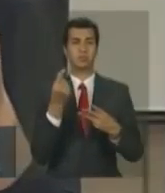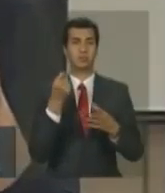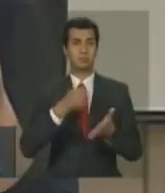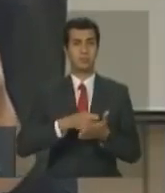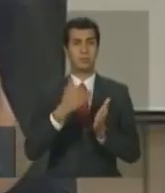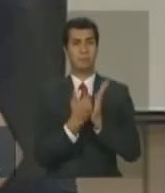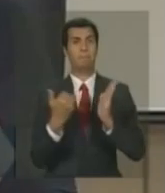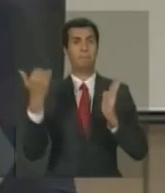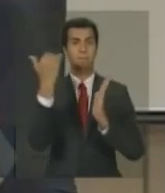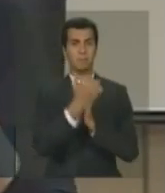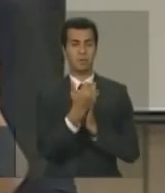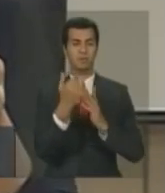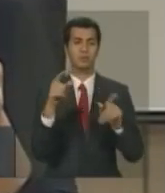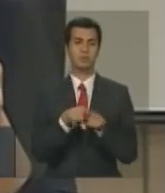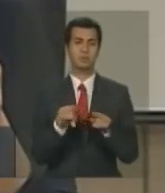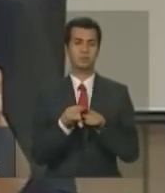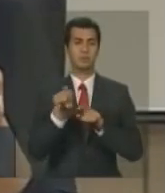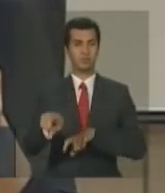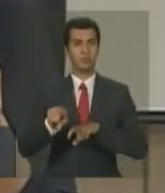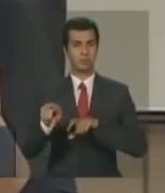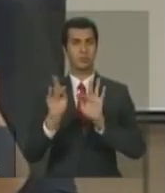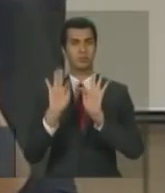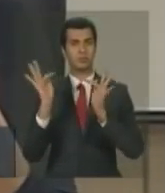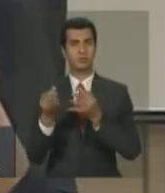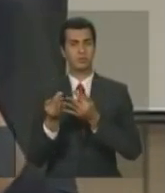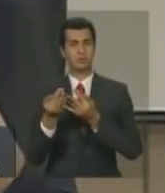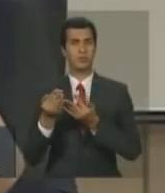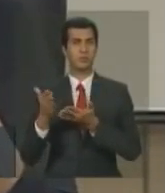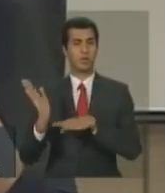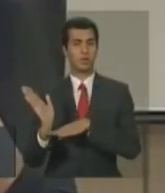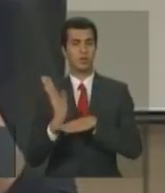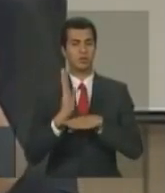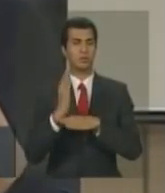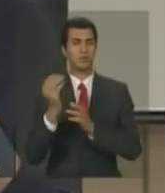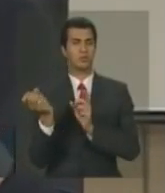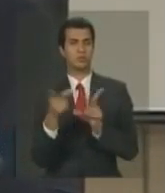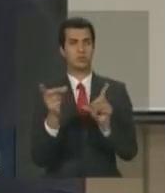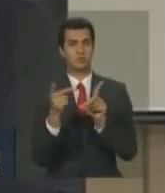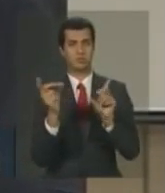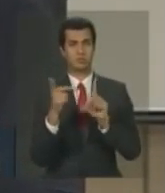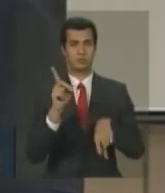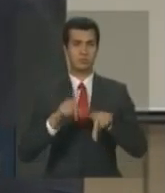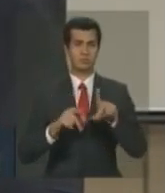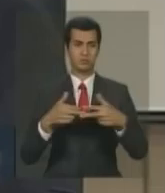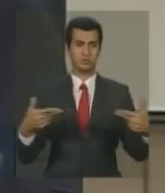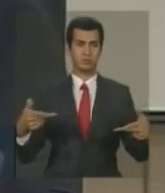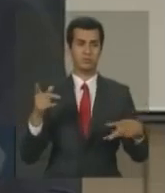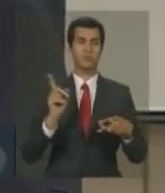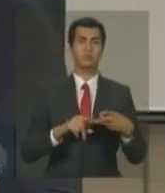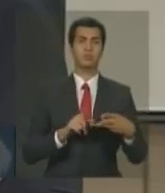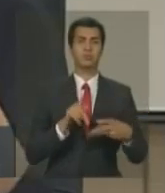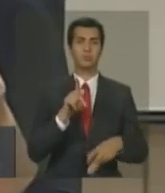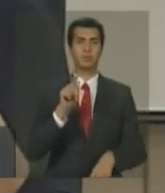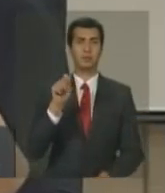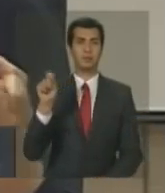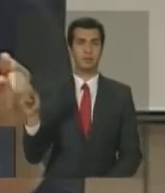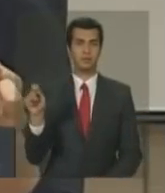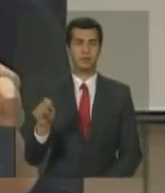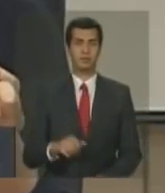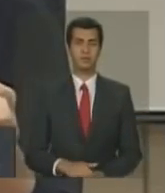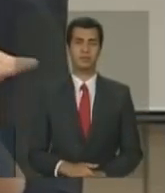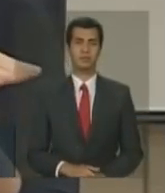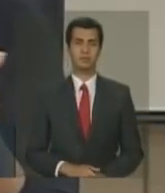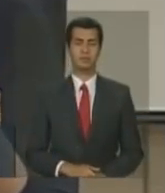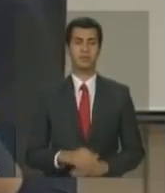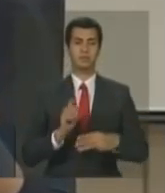para atualmente 16 bilhões, o aumento do Programa Nacional de Alimentação Escolar, a ampliação